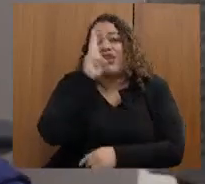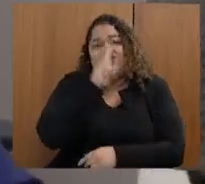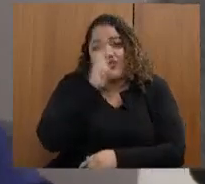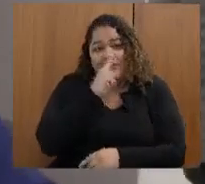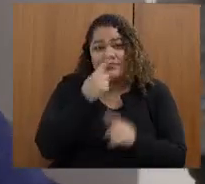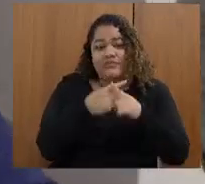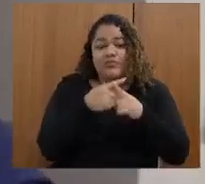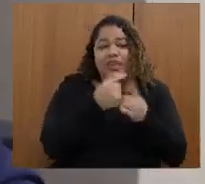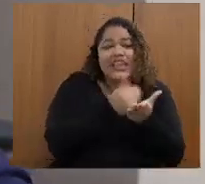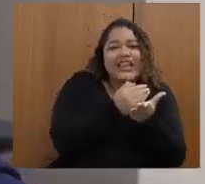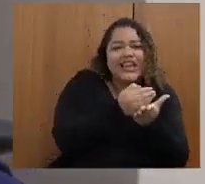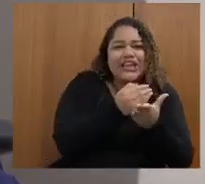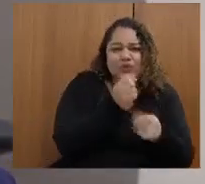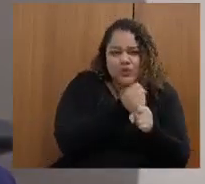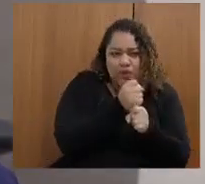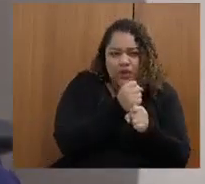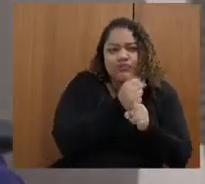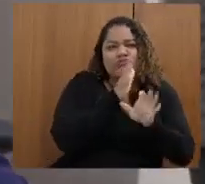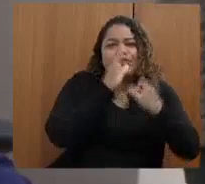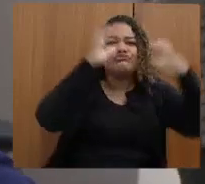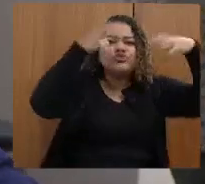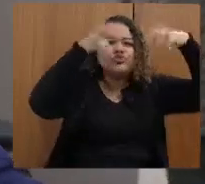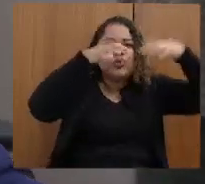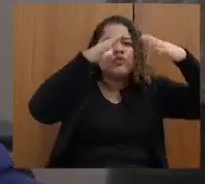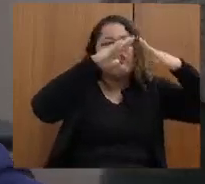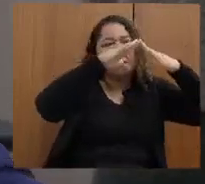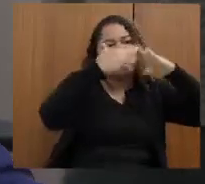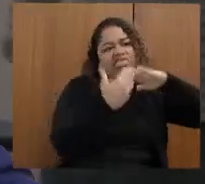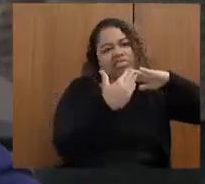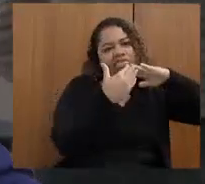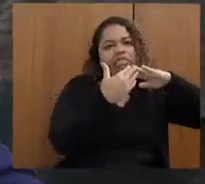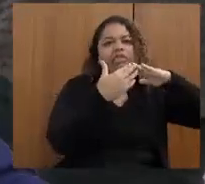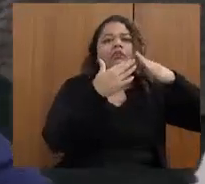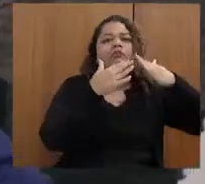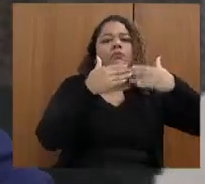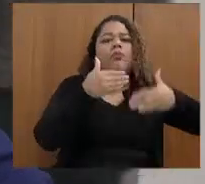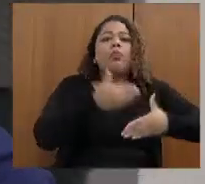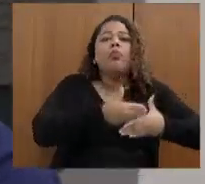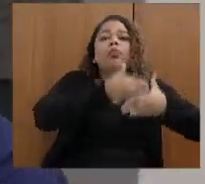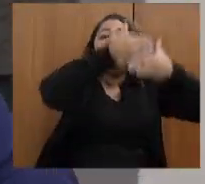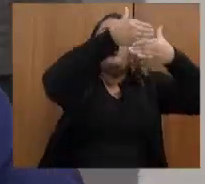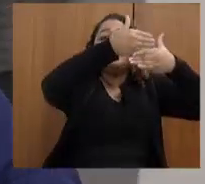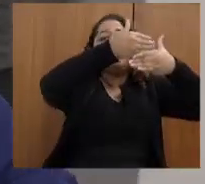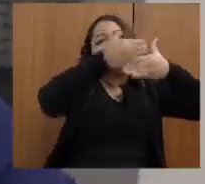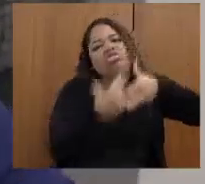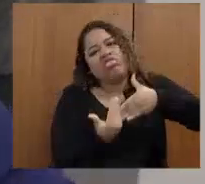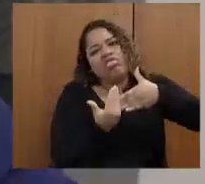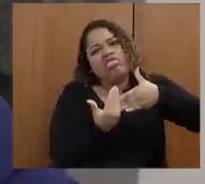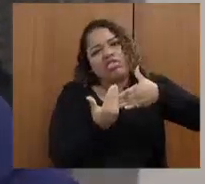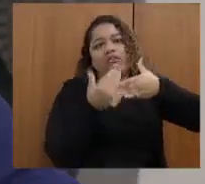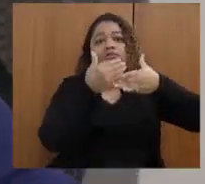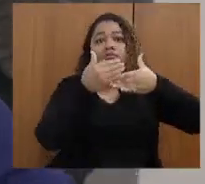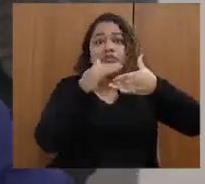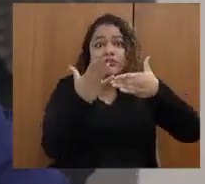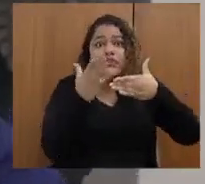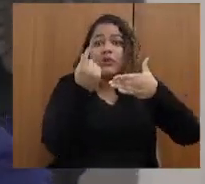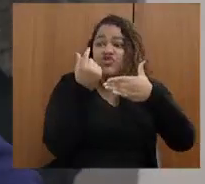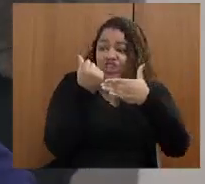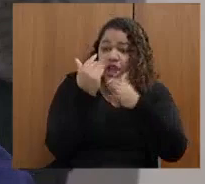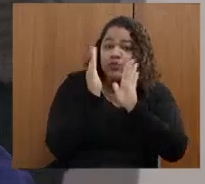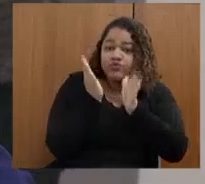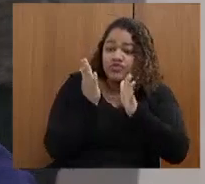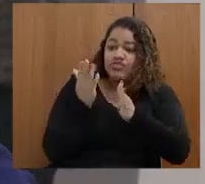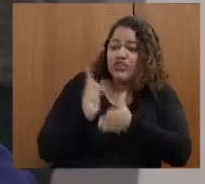mudo cai e o diretor já tem essa verba específica para aquela para que ele possa corrigir qualquer situação